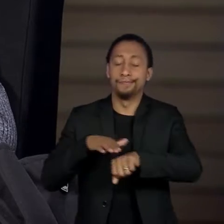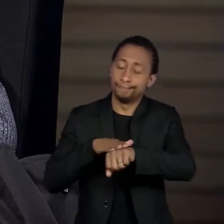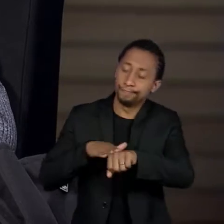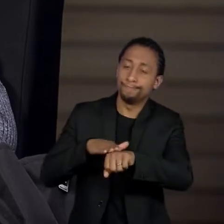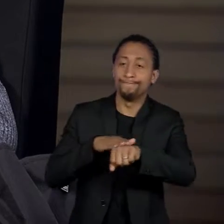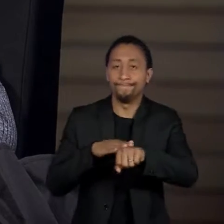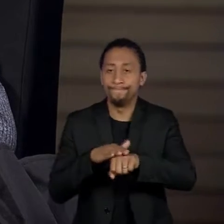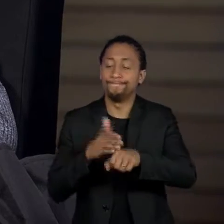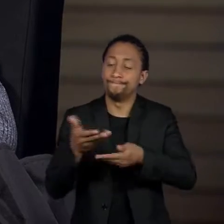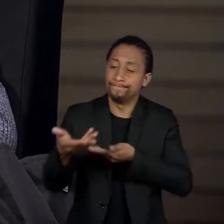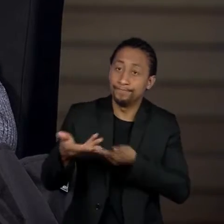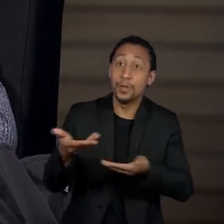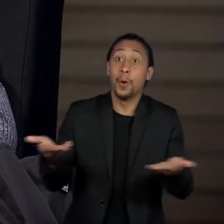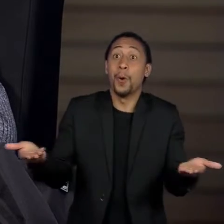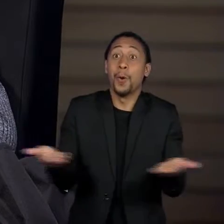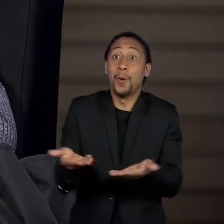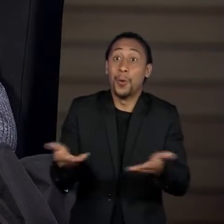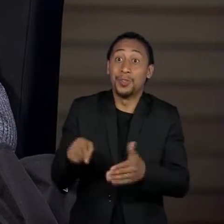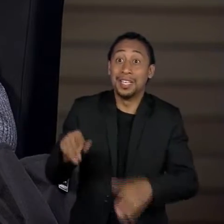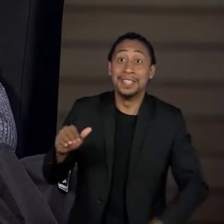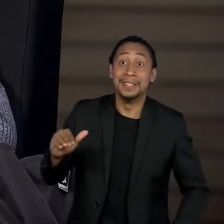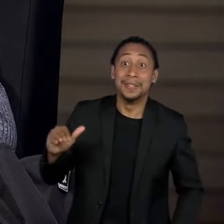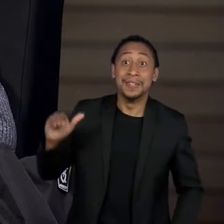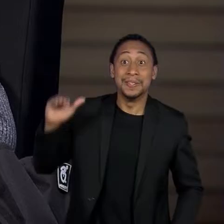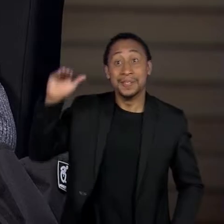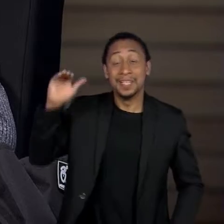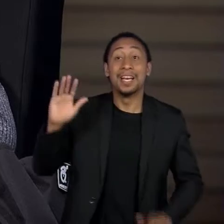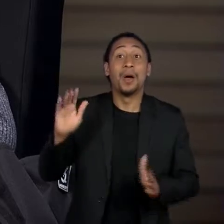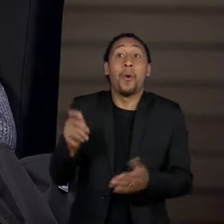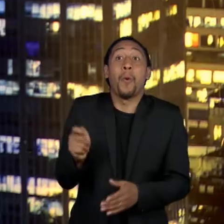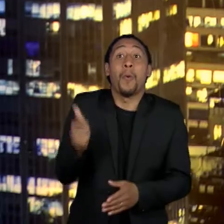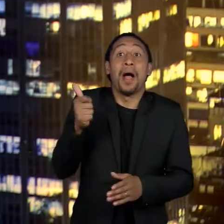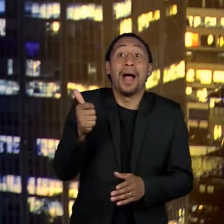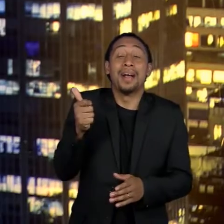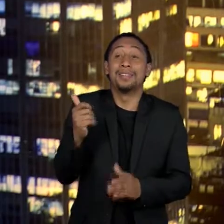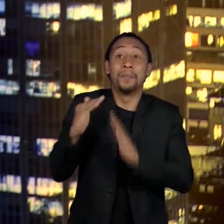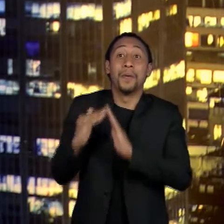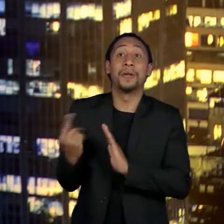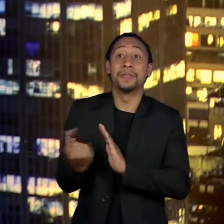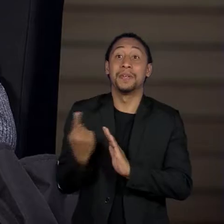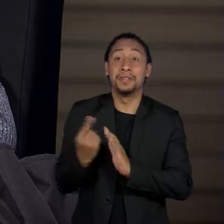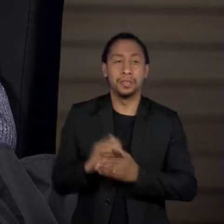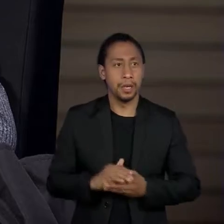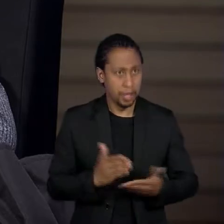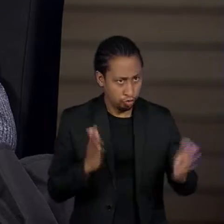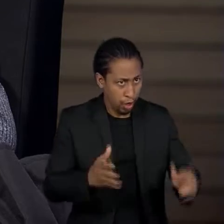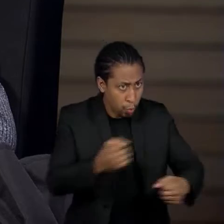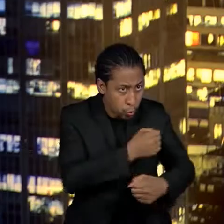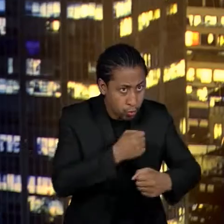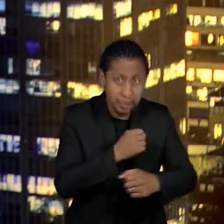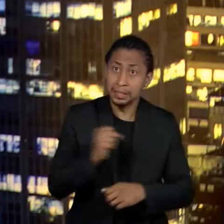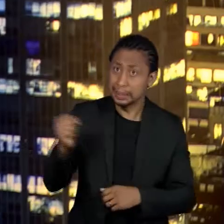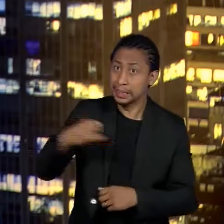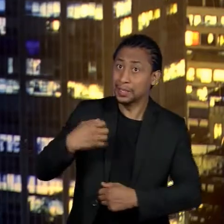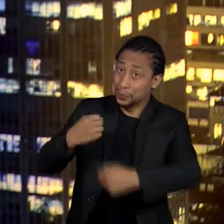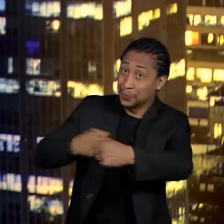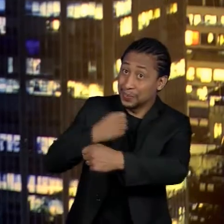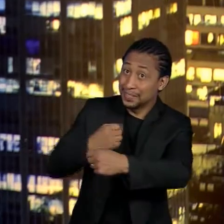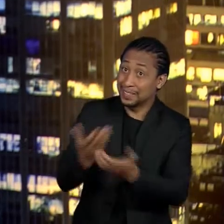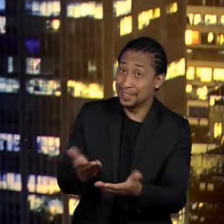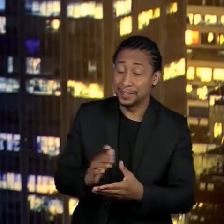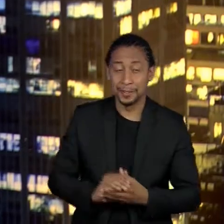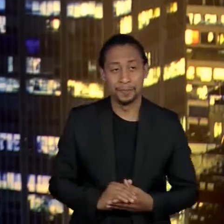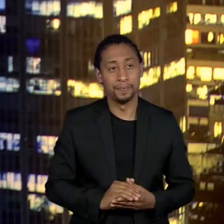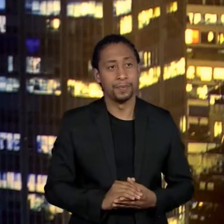dialogando, e hoje ele está quase vivendo sozinho. E hoje ele cozinha? cozinha. Muito bem. Então é importante